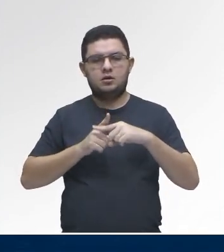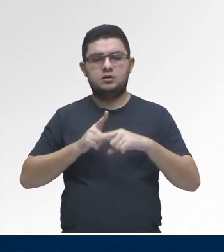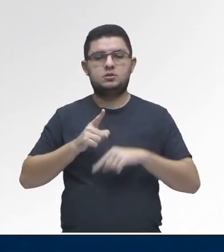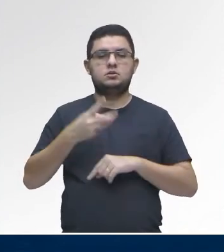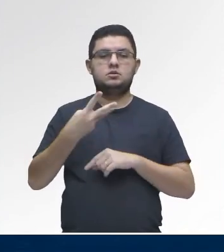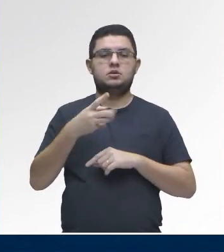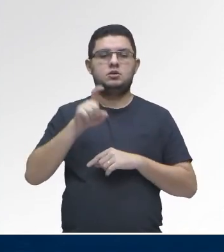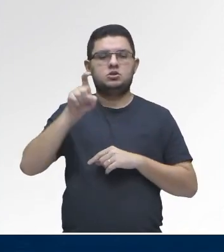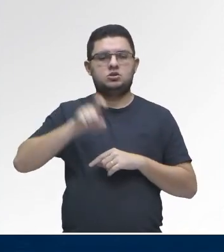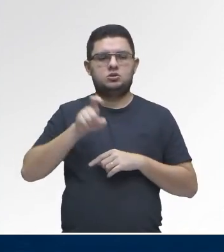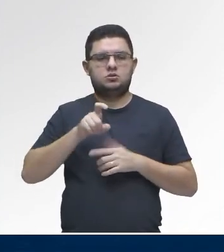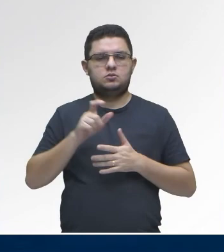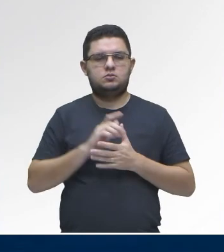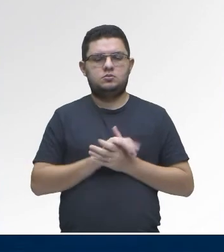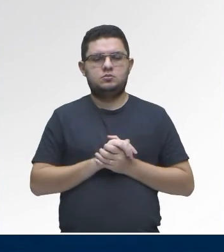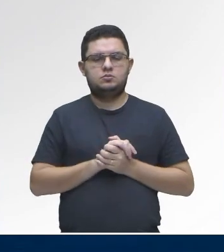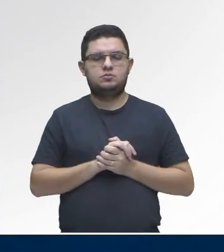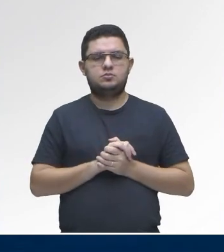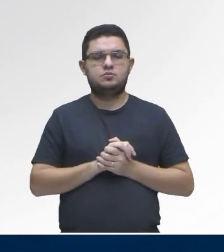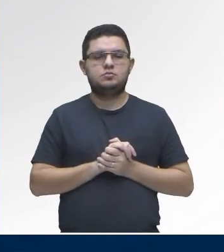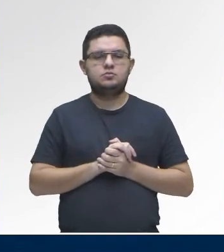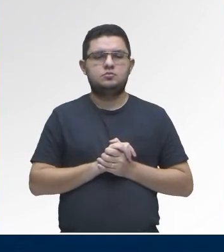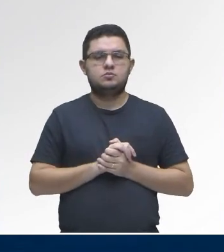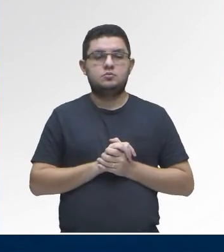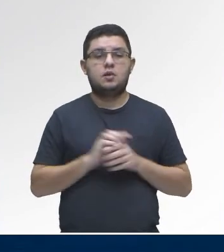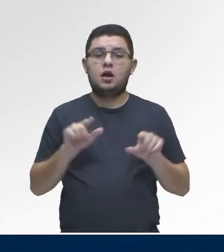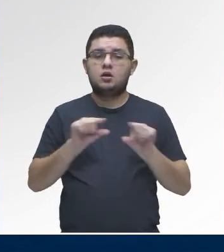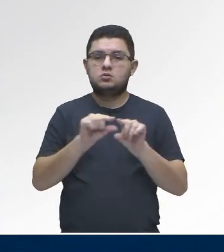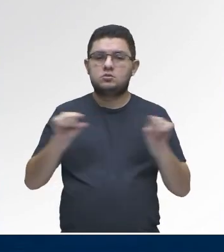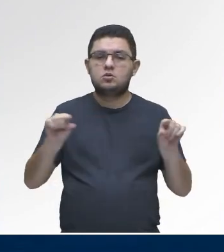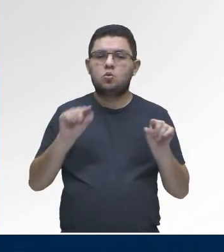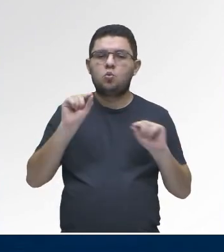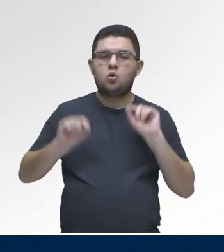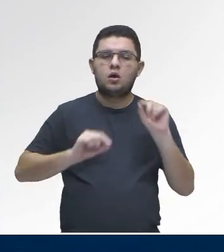o mais 3x. Né? Eu coloquei os 3 desse